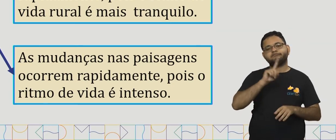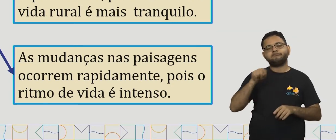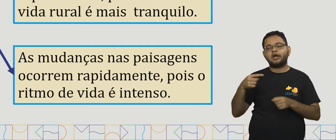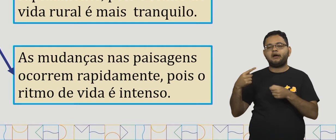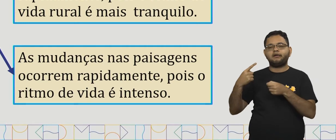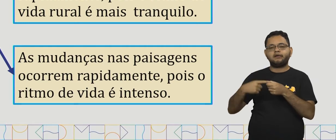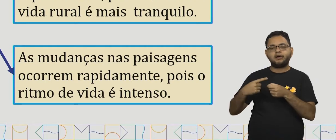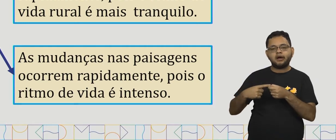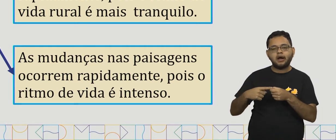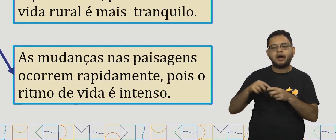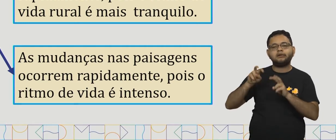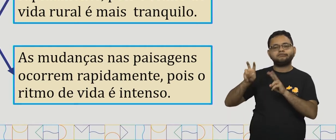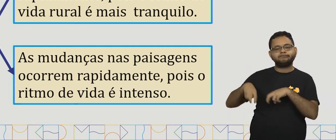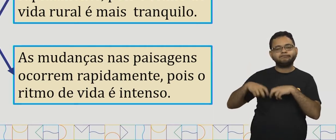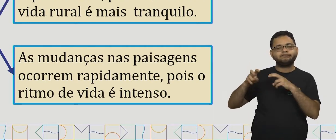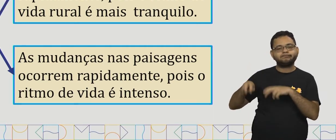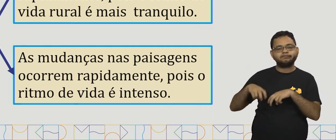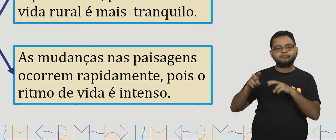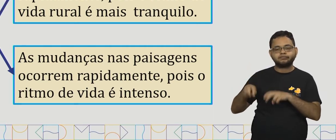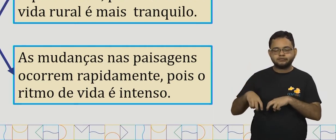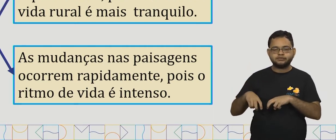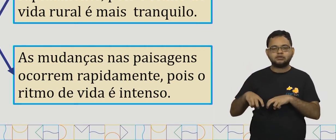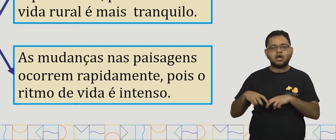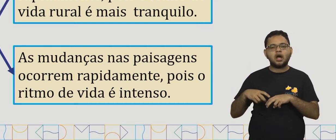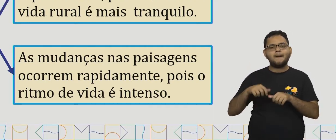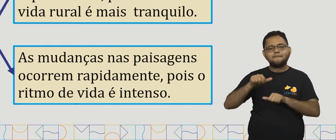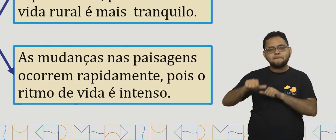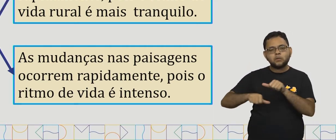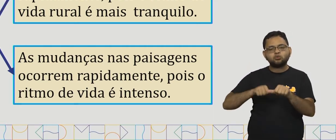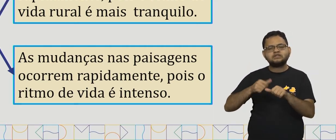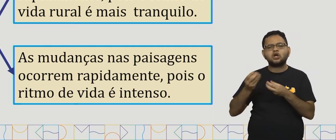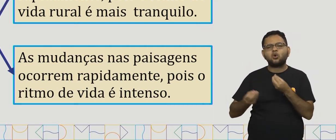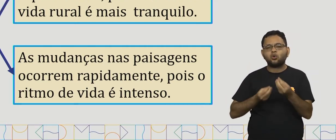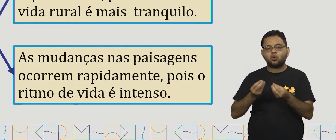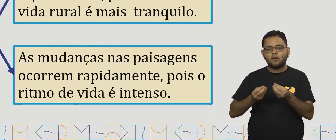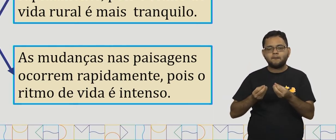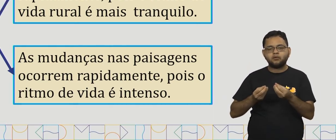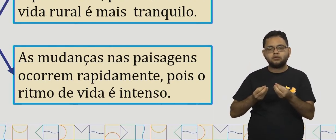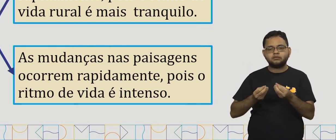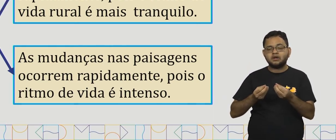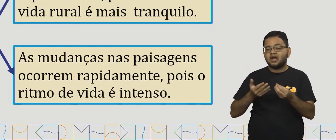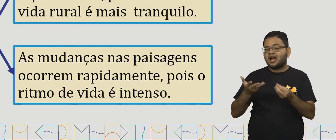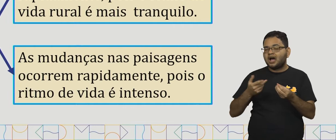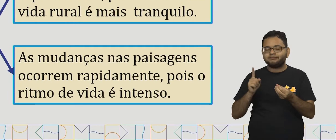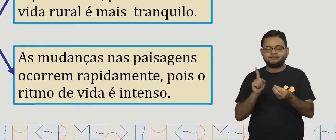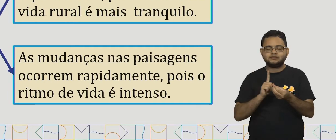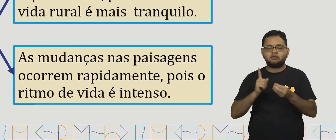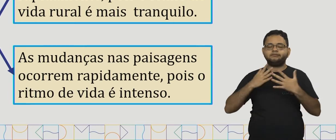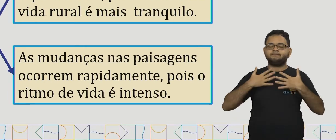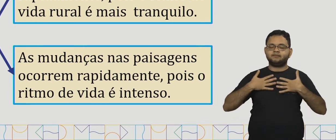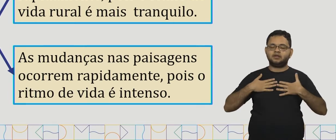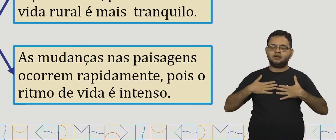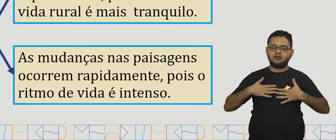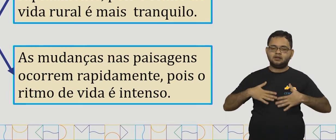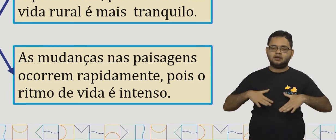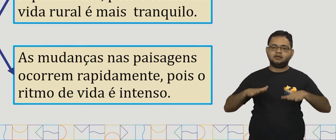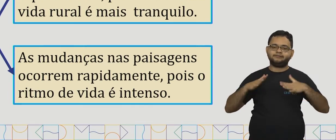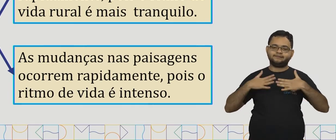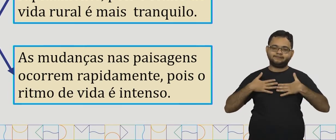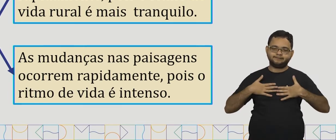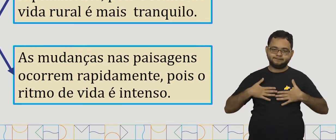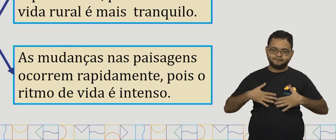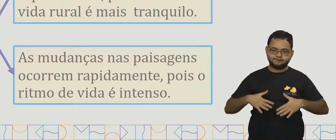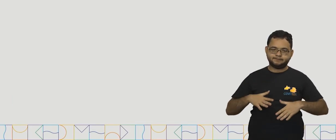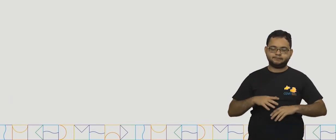áreas rurais em geral, as mudanças nas paisagens não ocorrem tão rapidamente, pois o ritmo de vida rural é